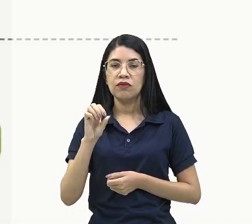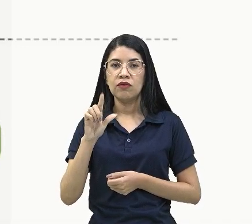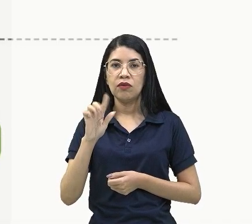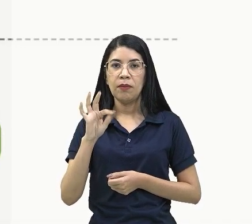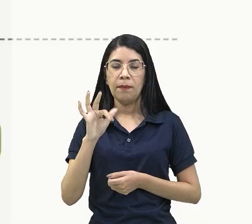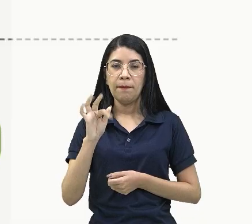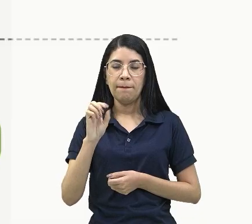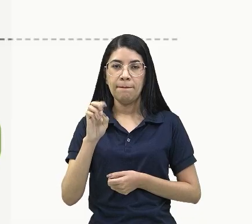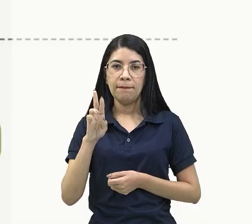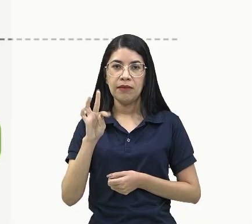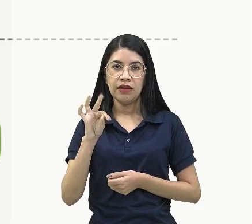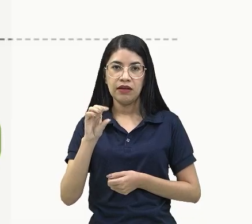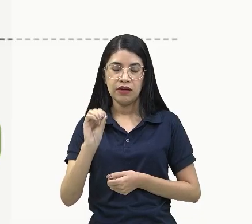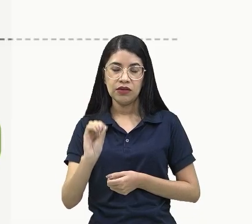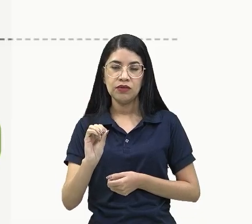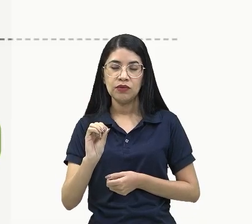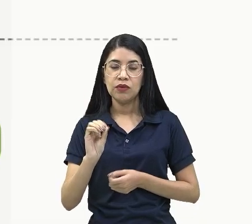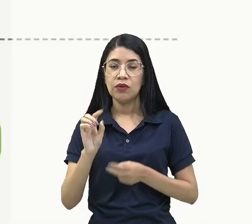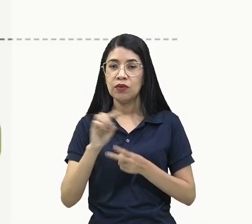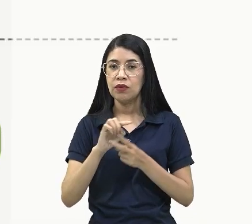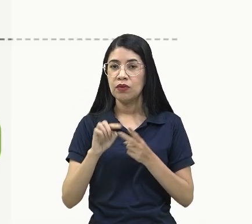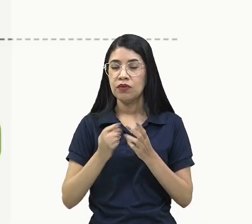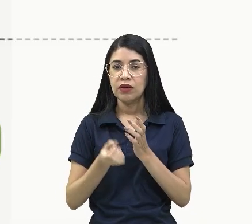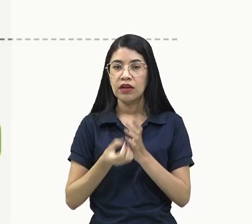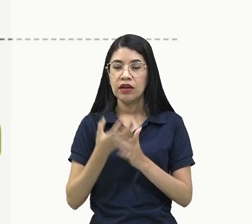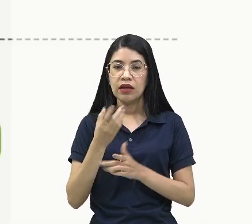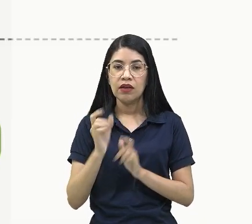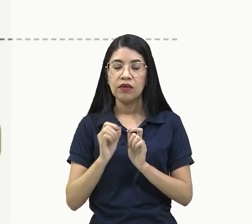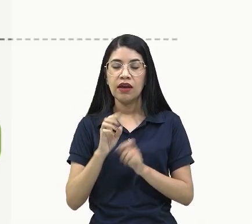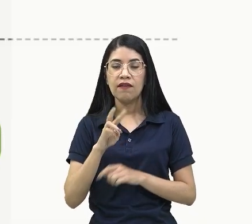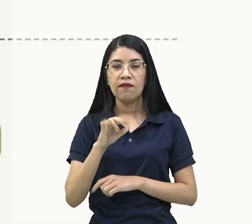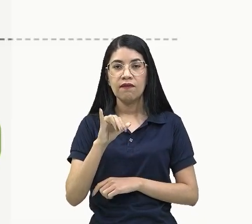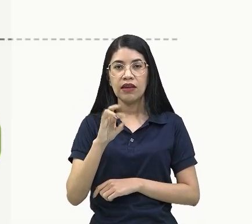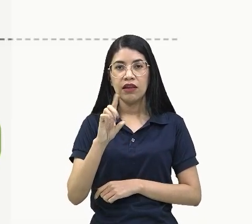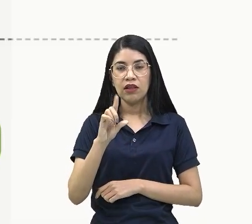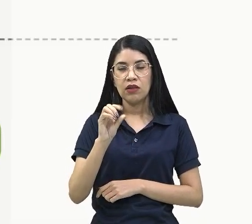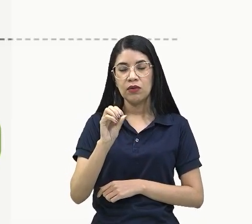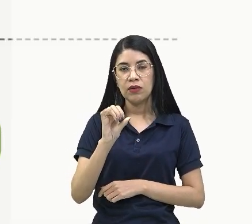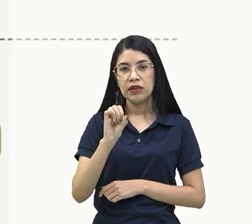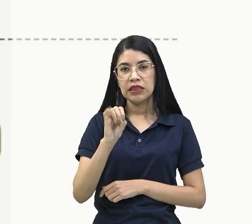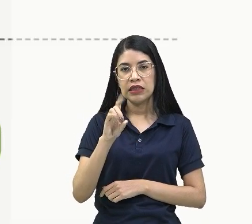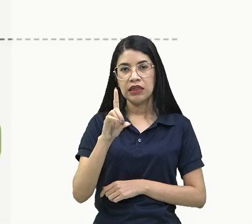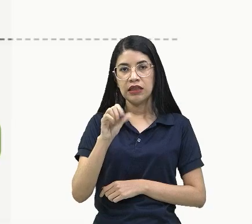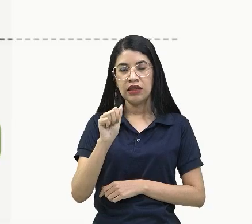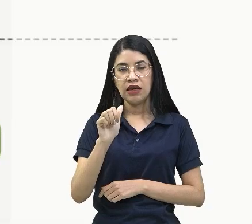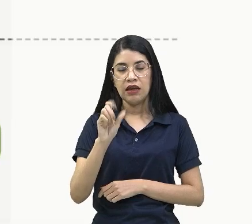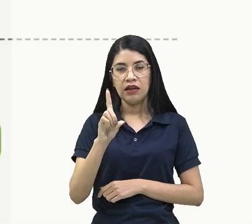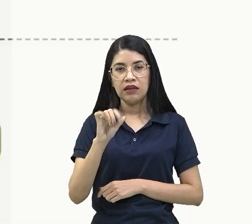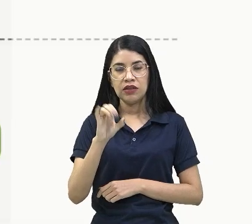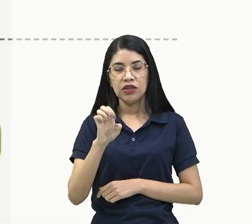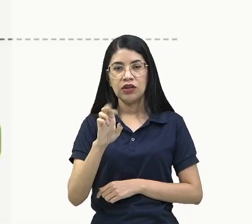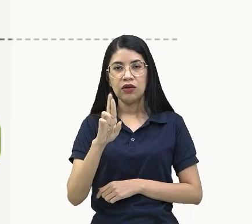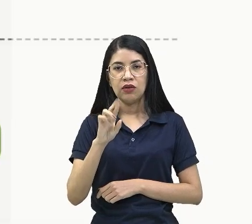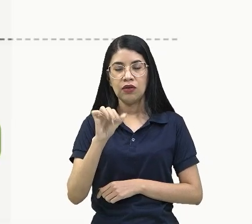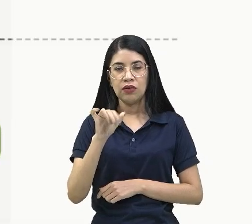As quais vão constituir o que nós chamamos de vilosidades coriônicas